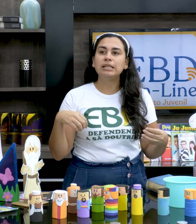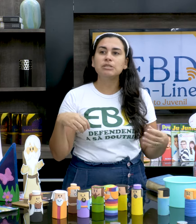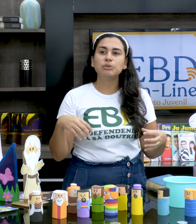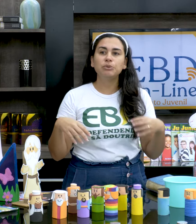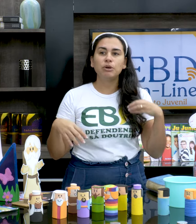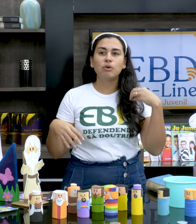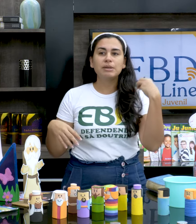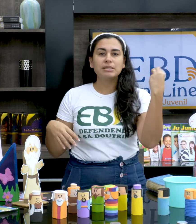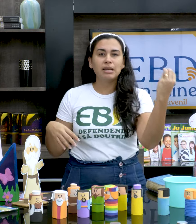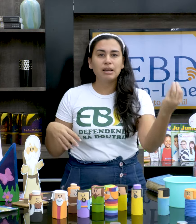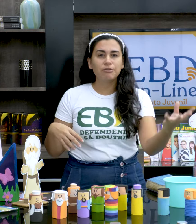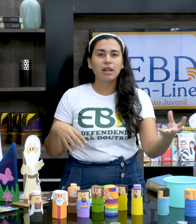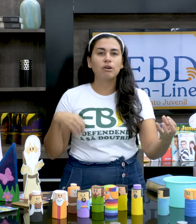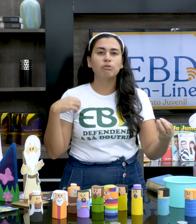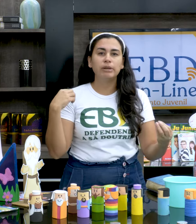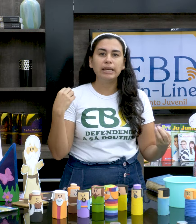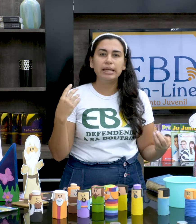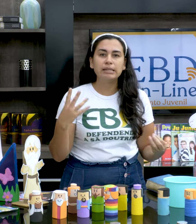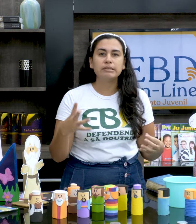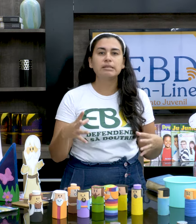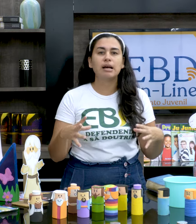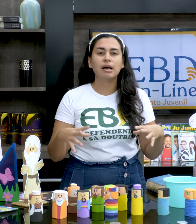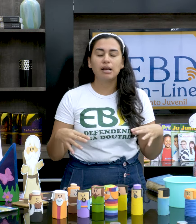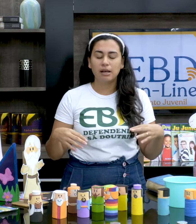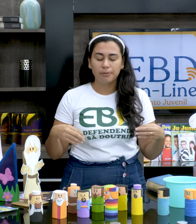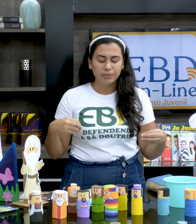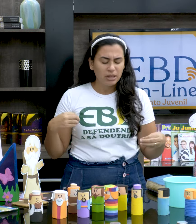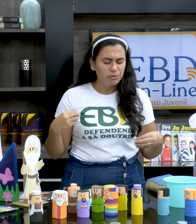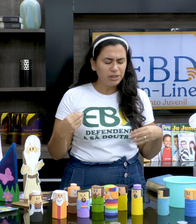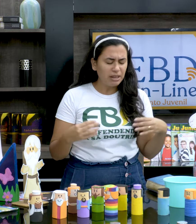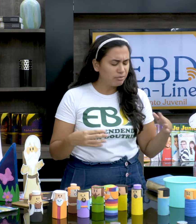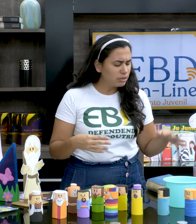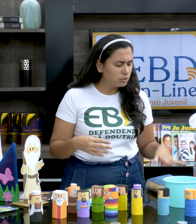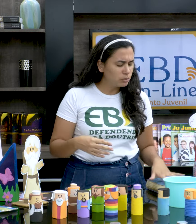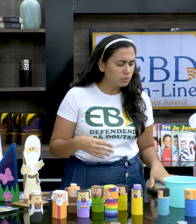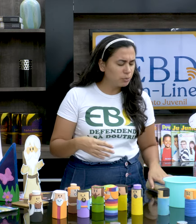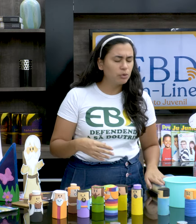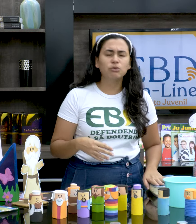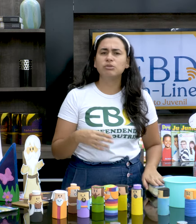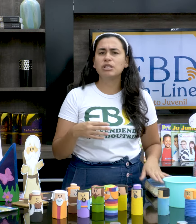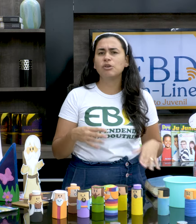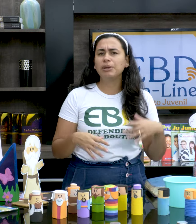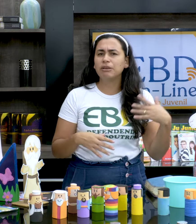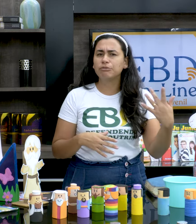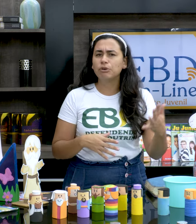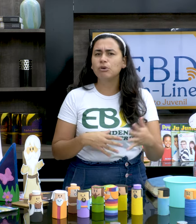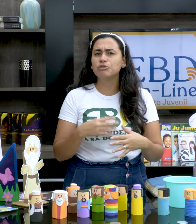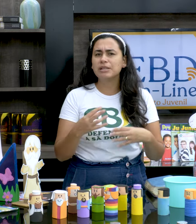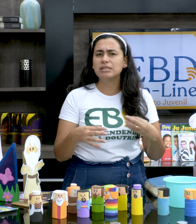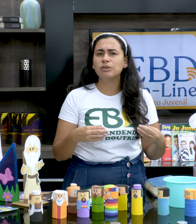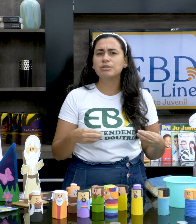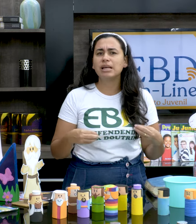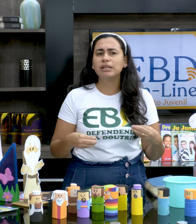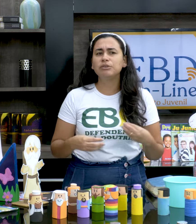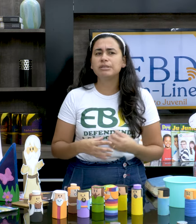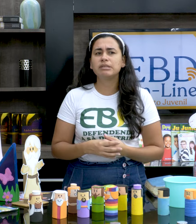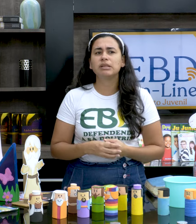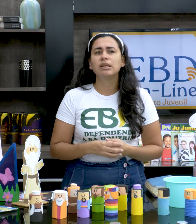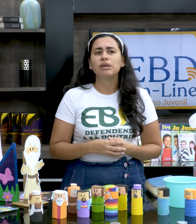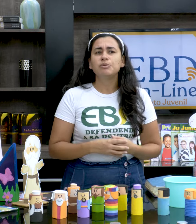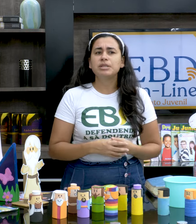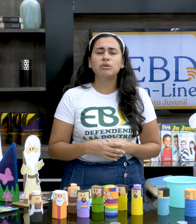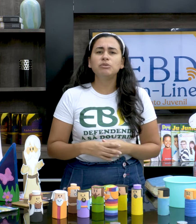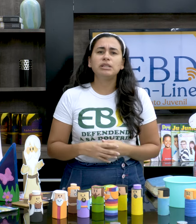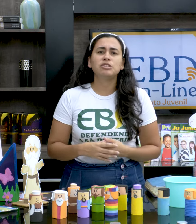E nisso eu comecei a falar com eles, fui levando por onde o Senhor me levou, os versículos, e ali eu